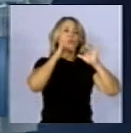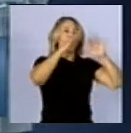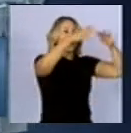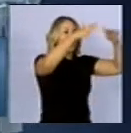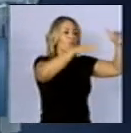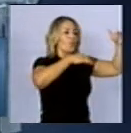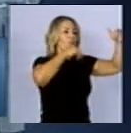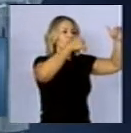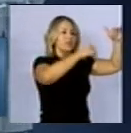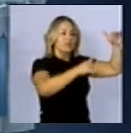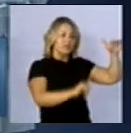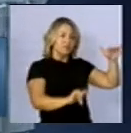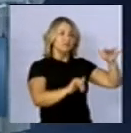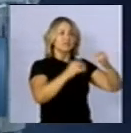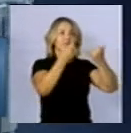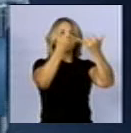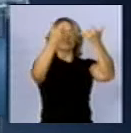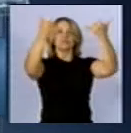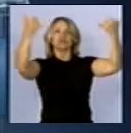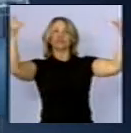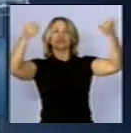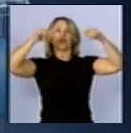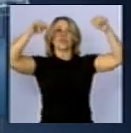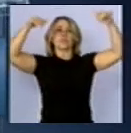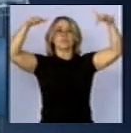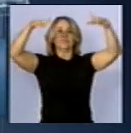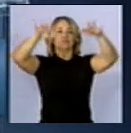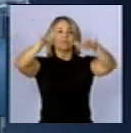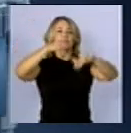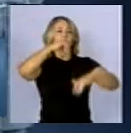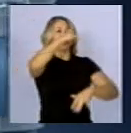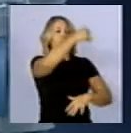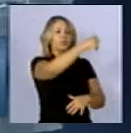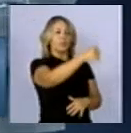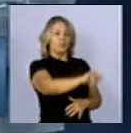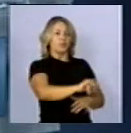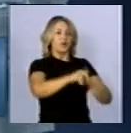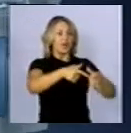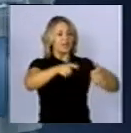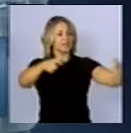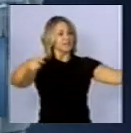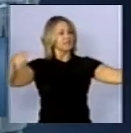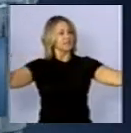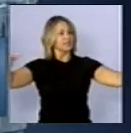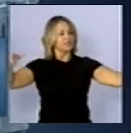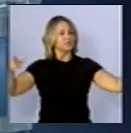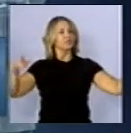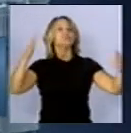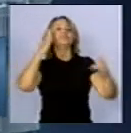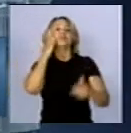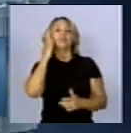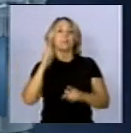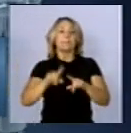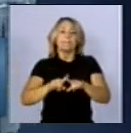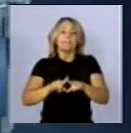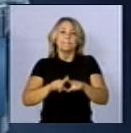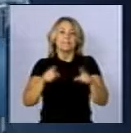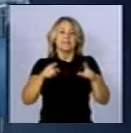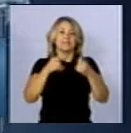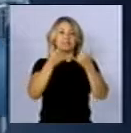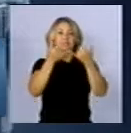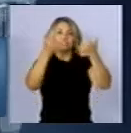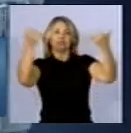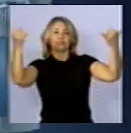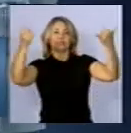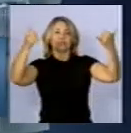circulação de corrente elétrica e a intensidade desse Campo vai ser determinada pela intensidade da corrente